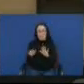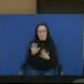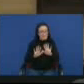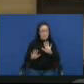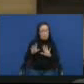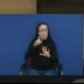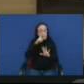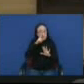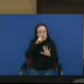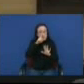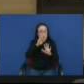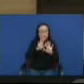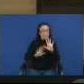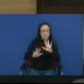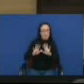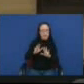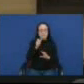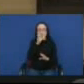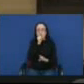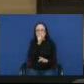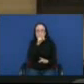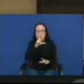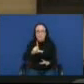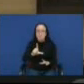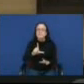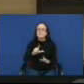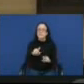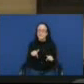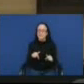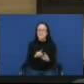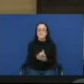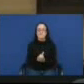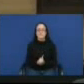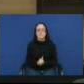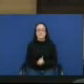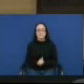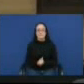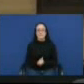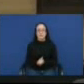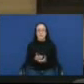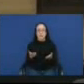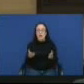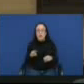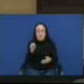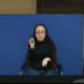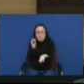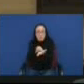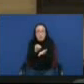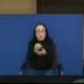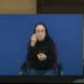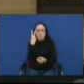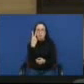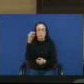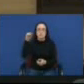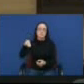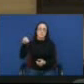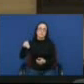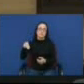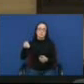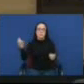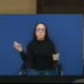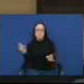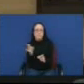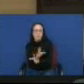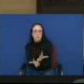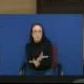acontecido na Praça Limeirense. Nós estamos falta 2 minutos para encerrar o